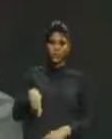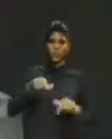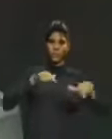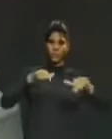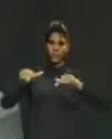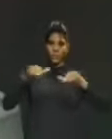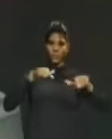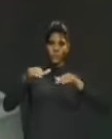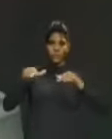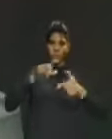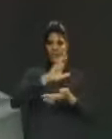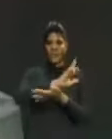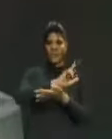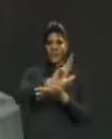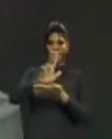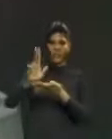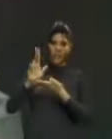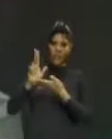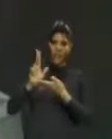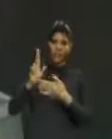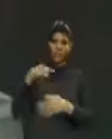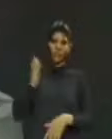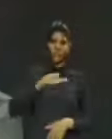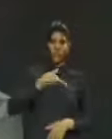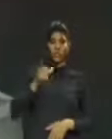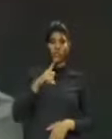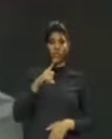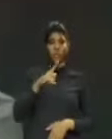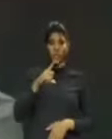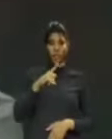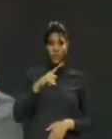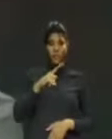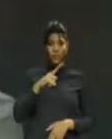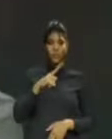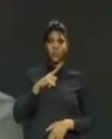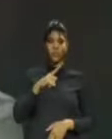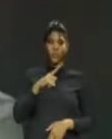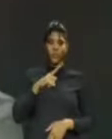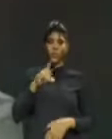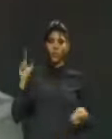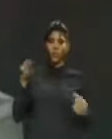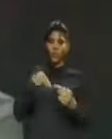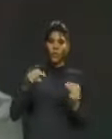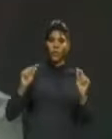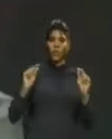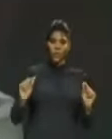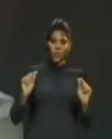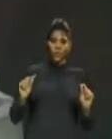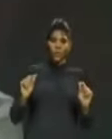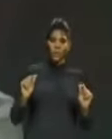os mais diversos que nós temos feito com o intuito de